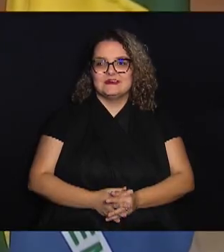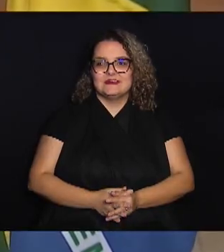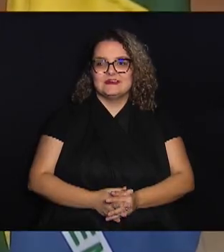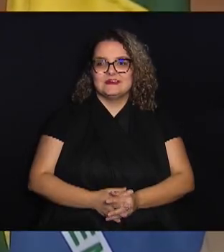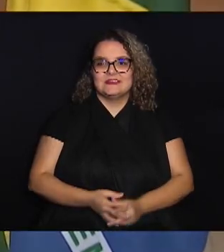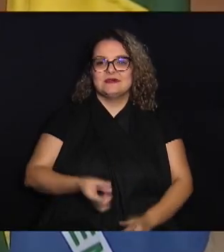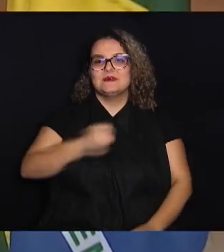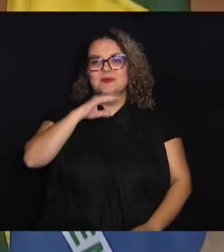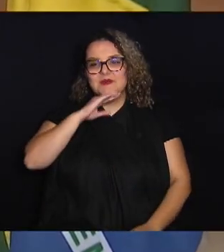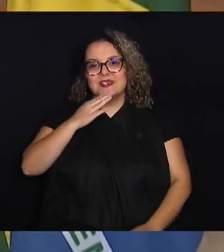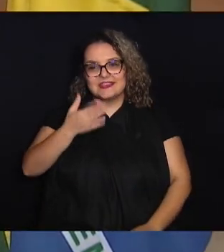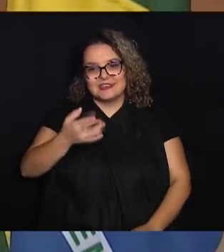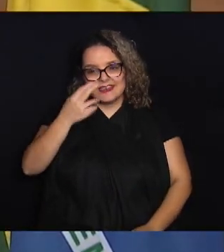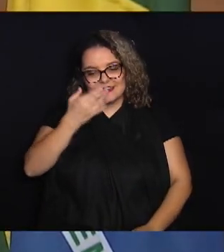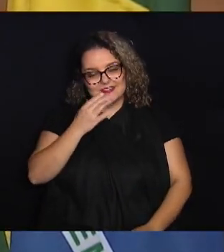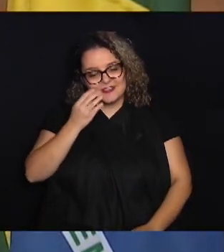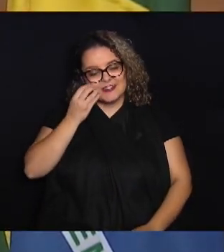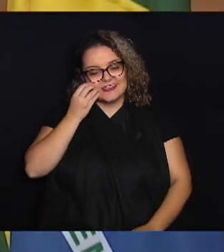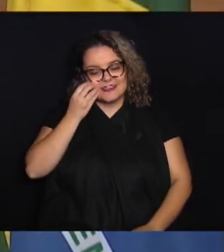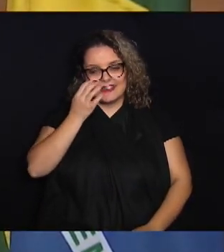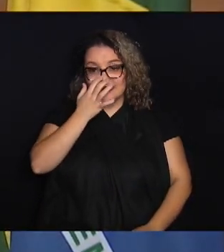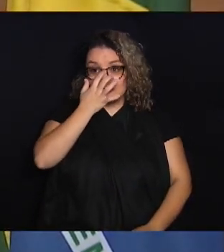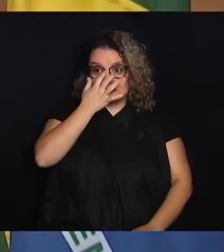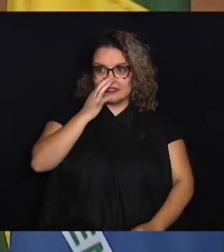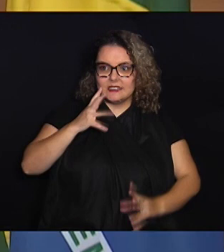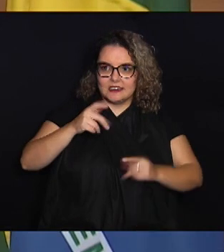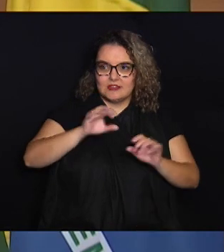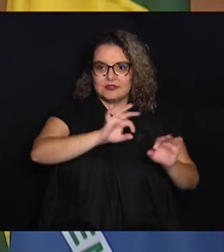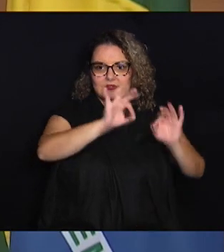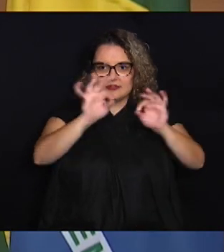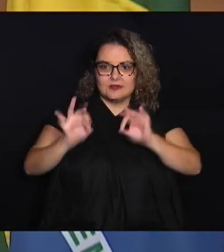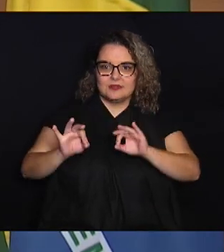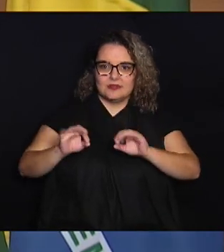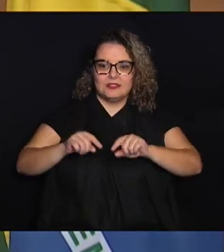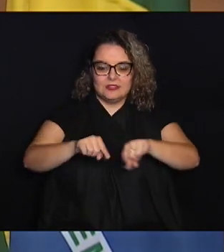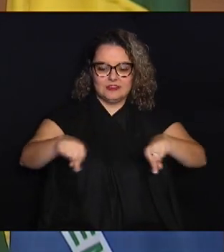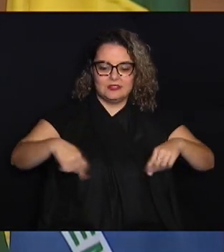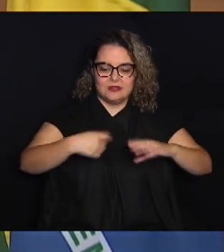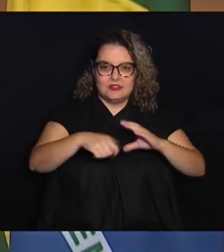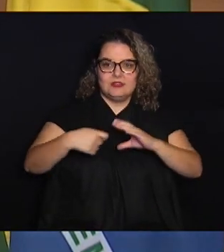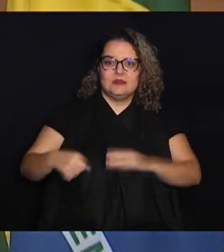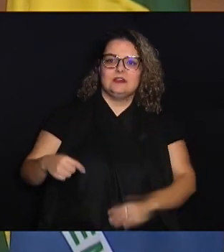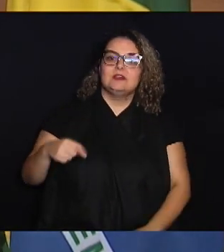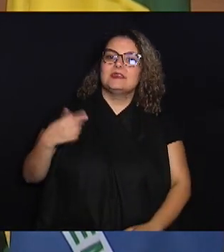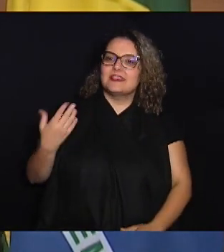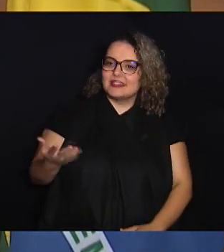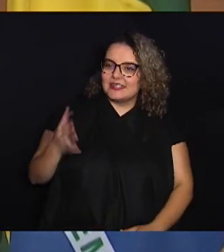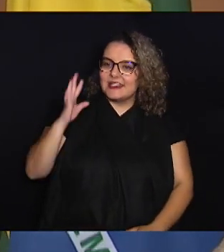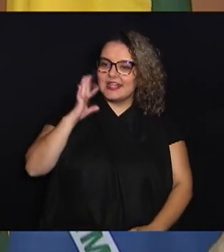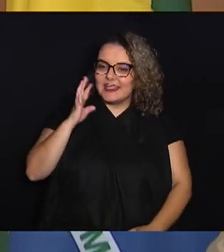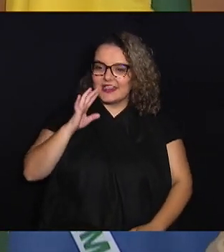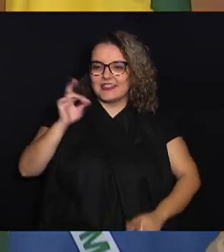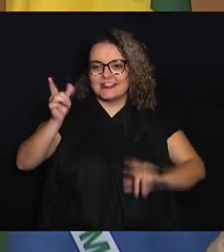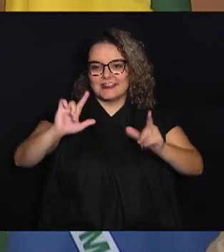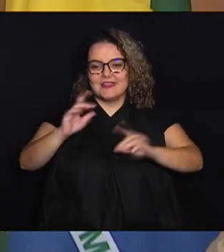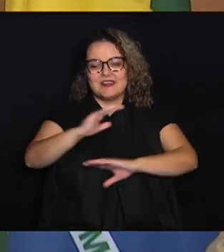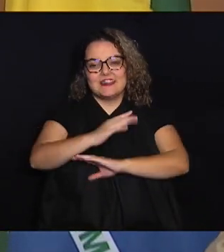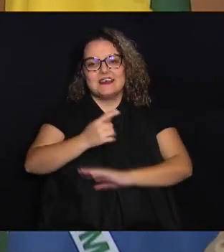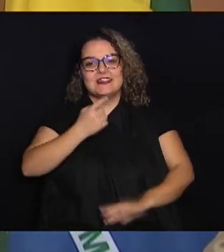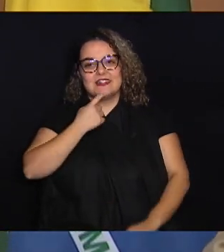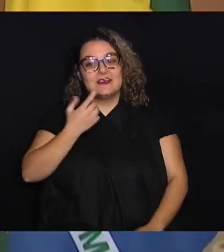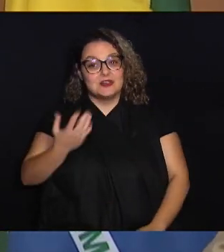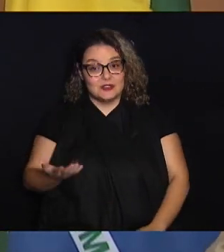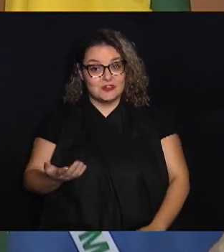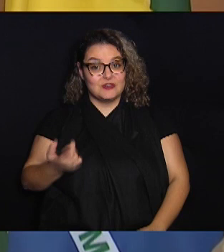Boa tarde para você, André. Boa tarde a todos que estão acompanhando o Estúdio Câmara. Que estreia legal aqui na TV Câmara Campinas, né?